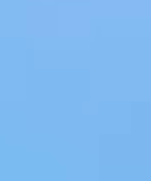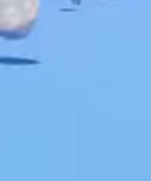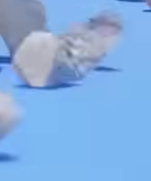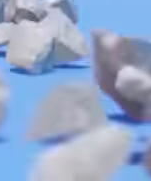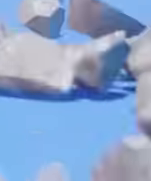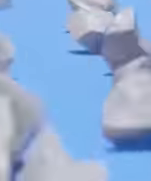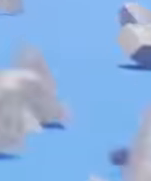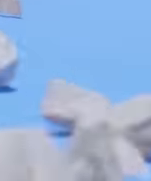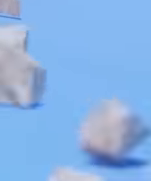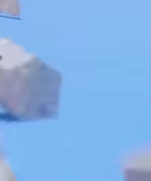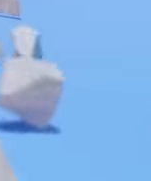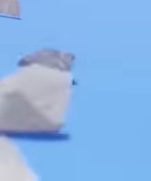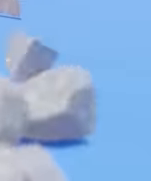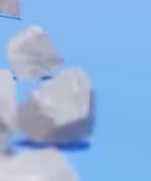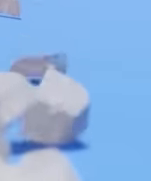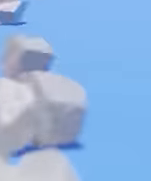E aí